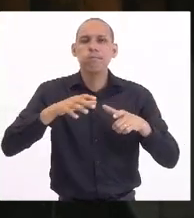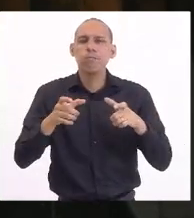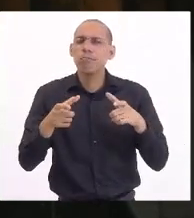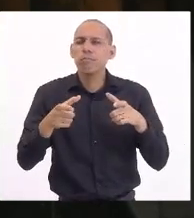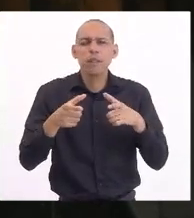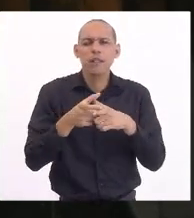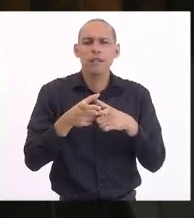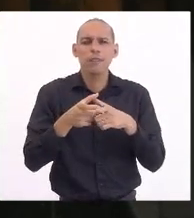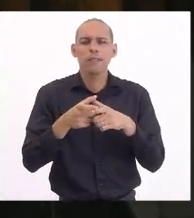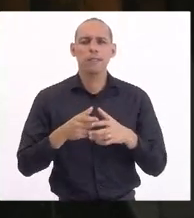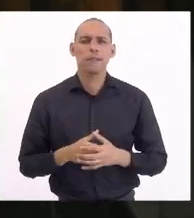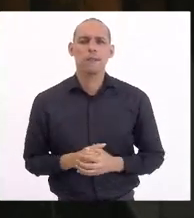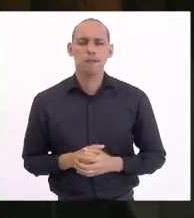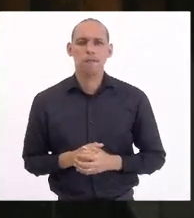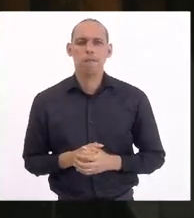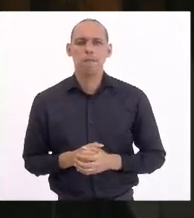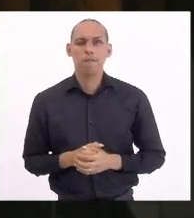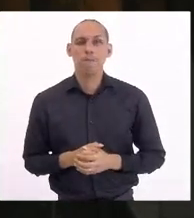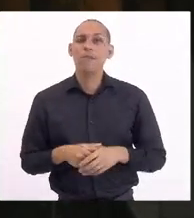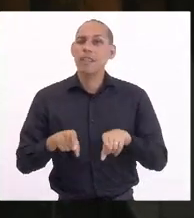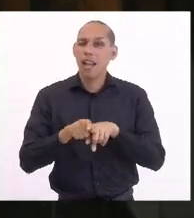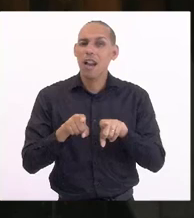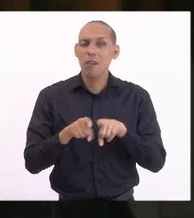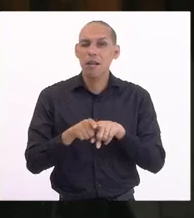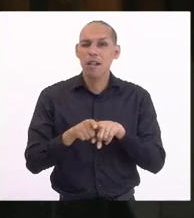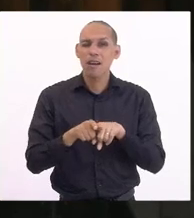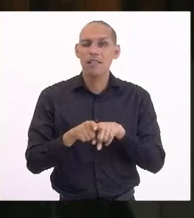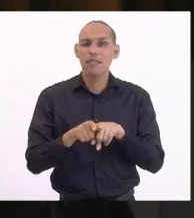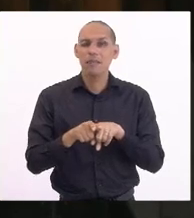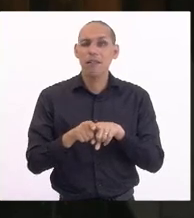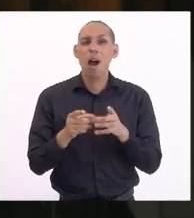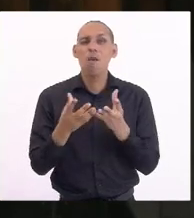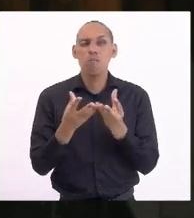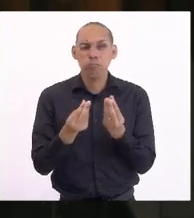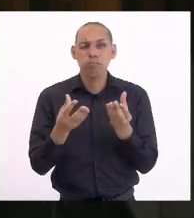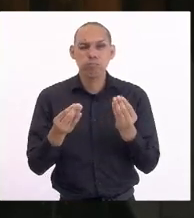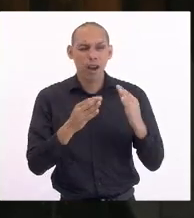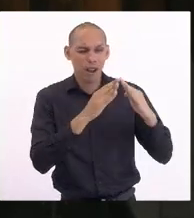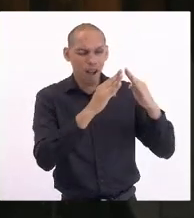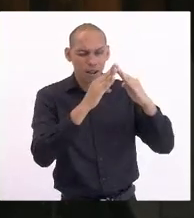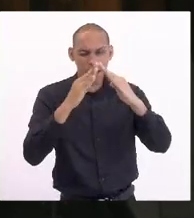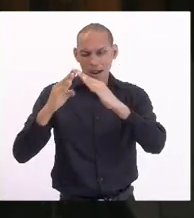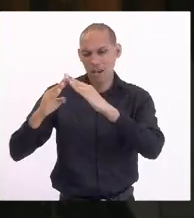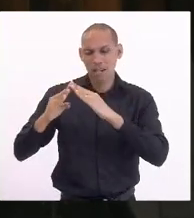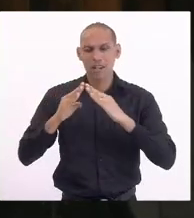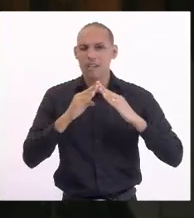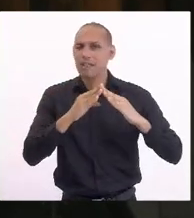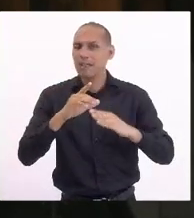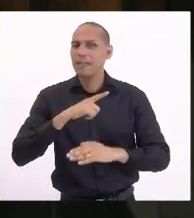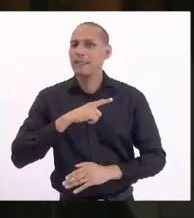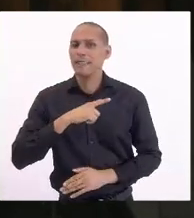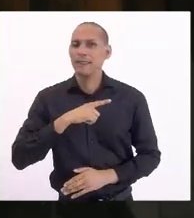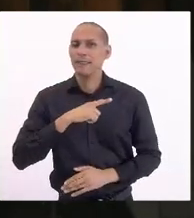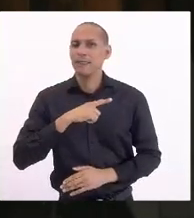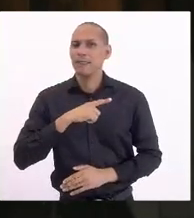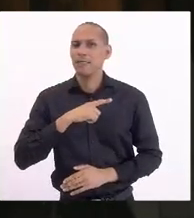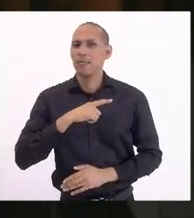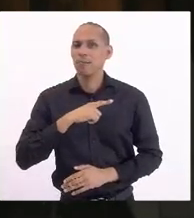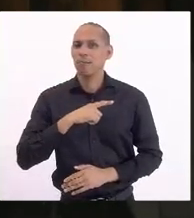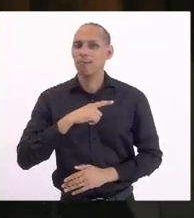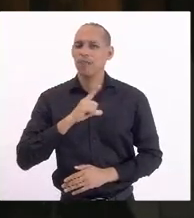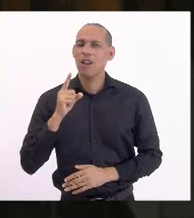pequena e densamente construída. É o que a gente